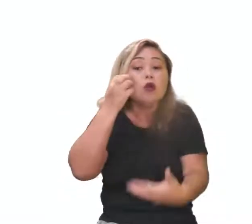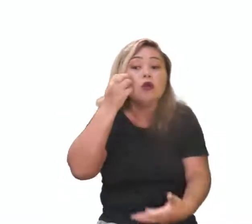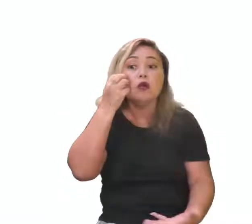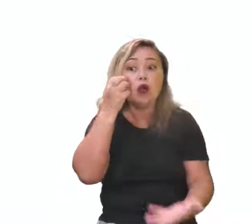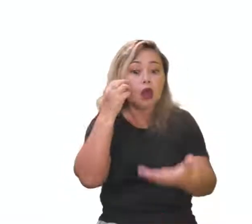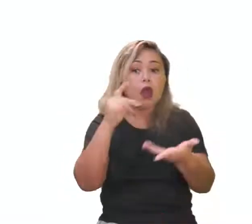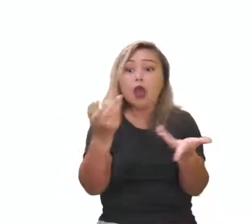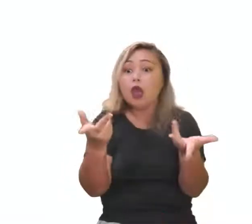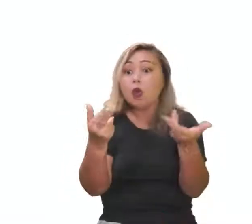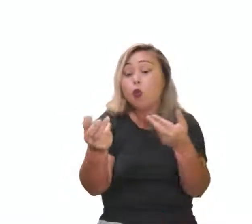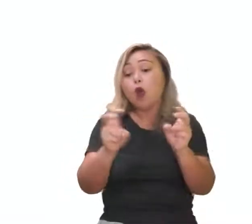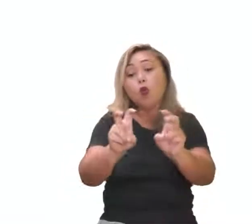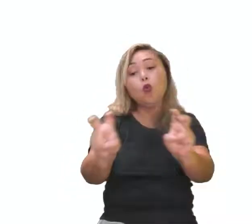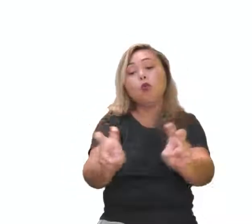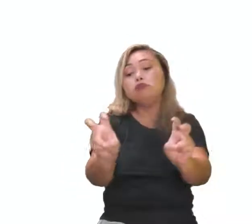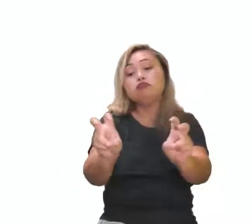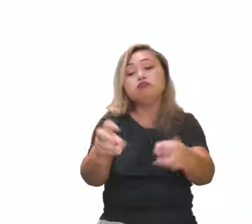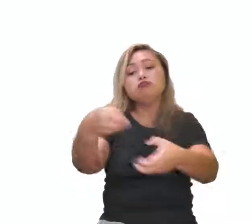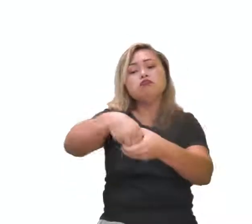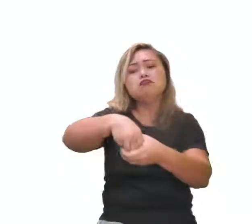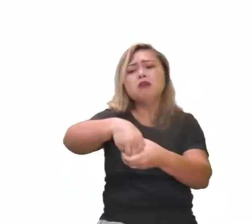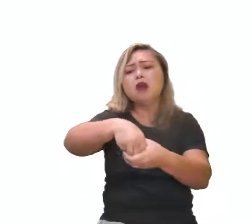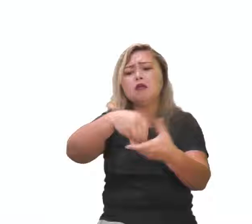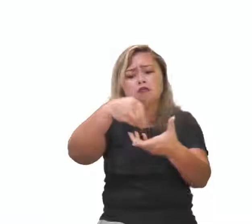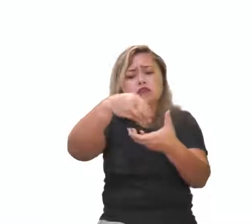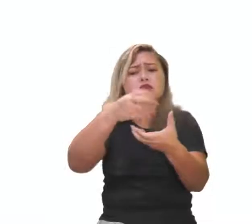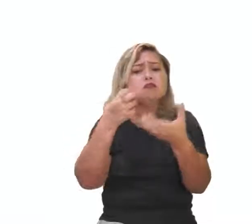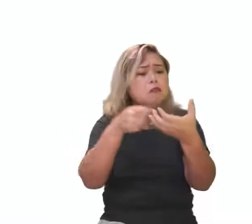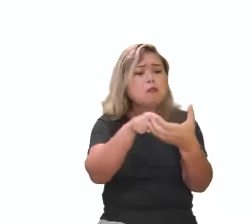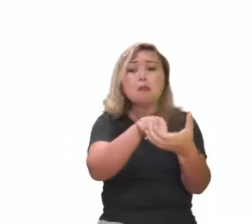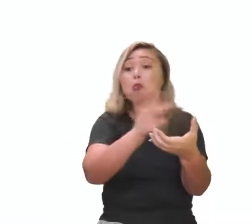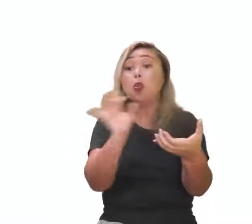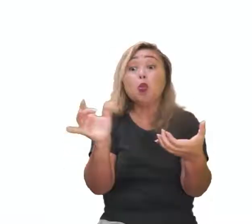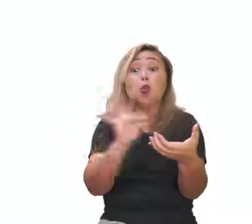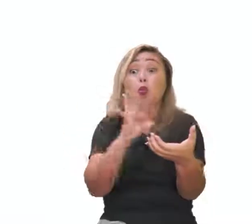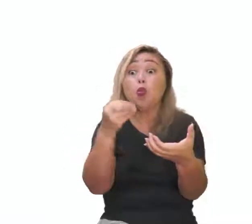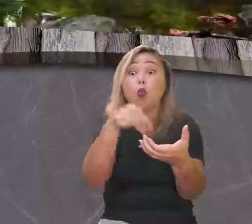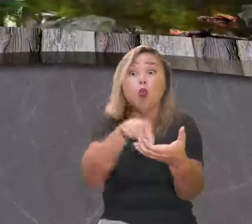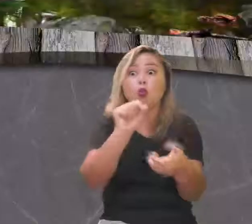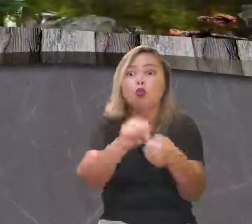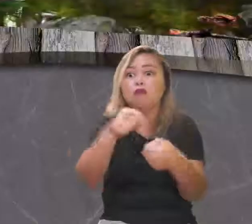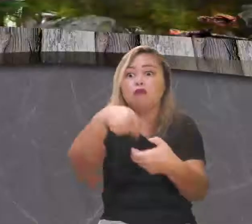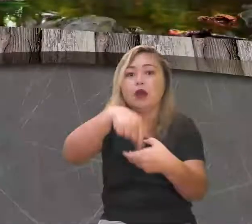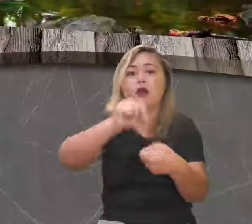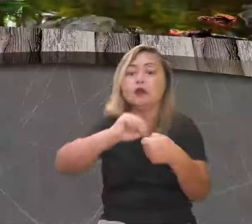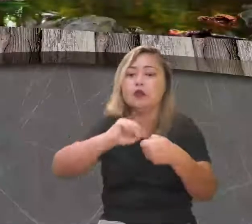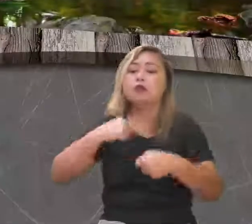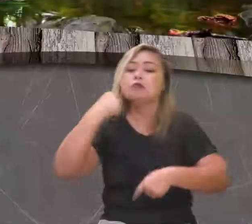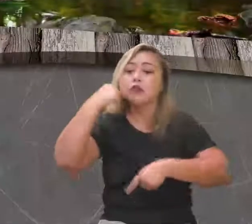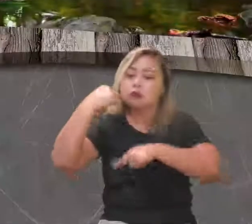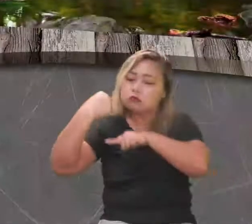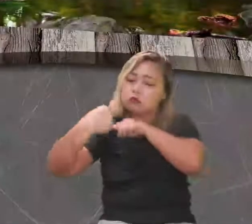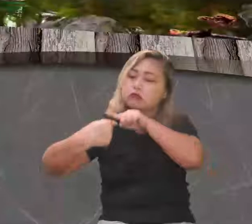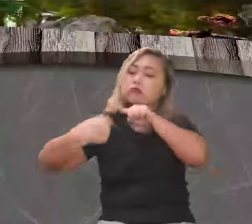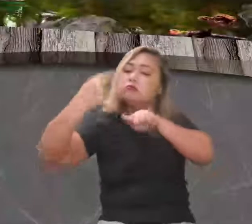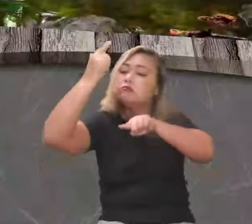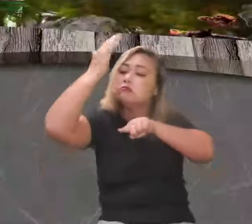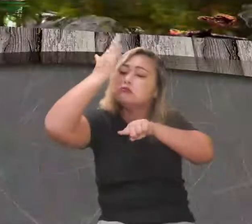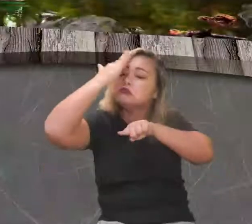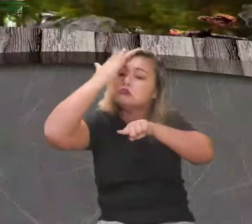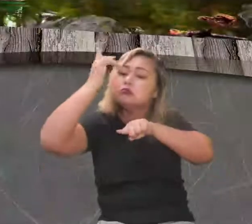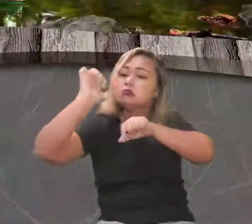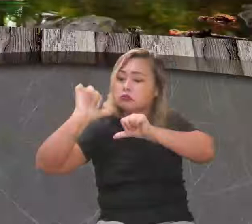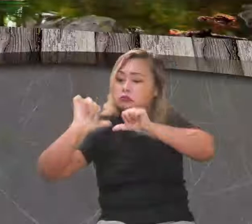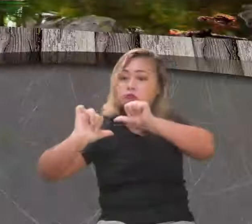é um computadorzinho, é um mini computador. Você faz absolutamente tudo, tá? Então, quando a gente fala de evolução, a gente está falando dessa ideia